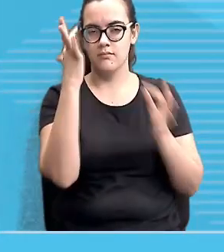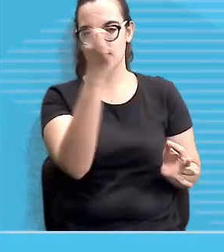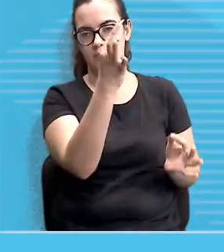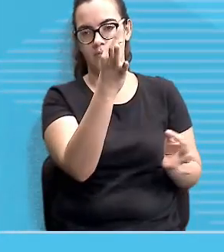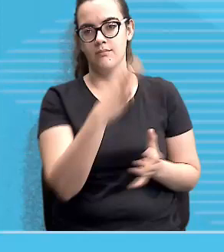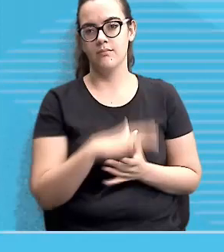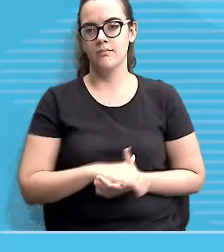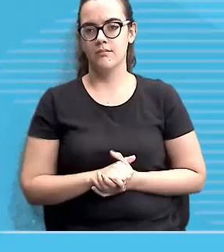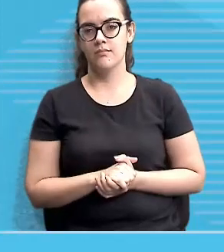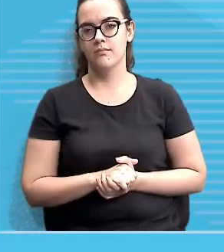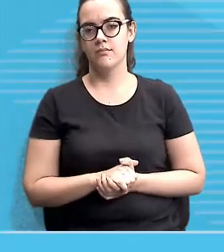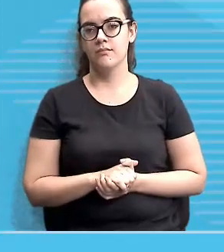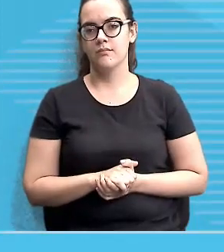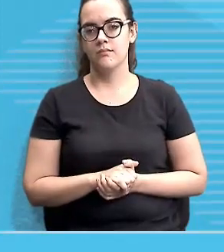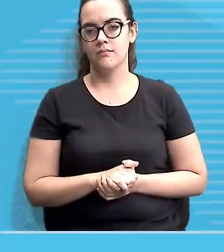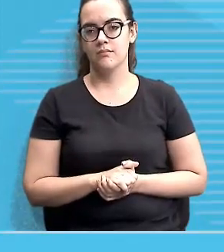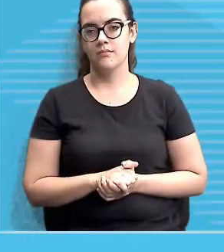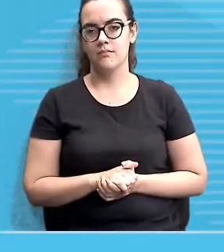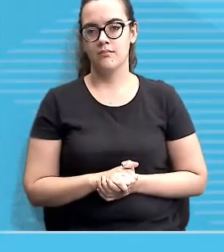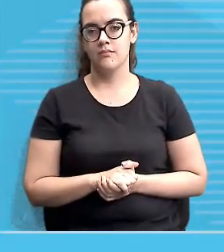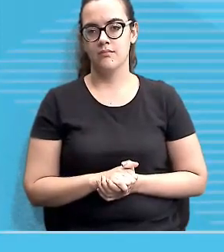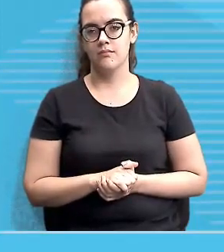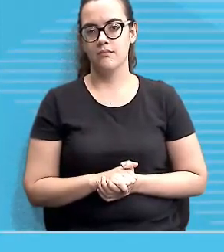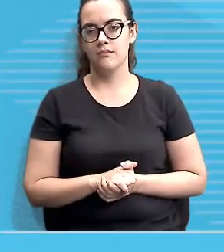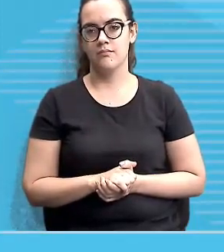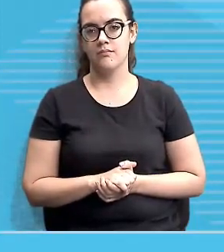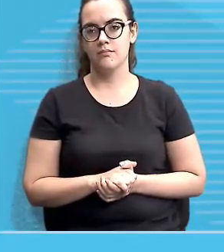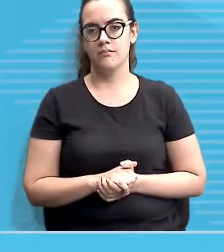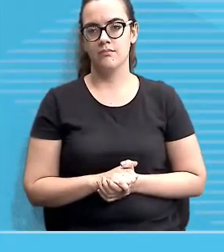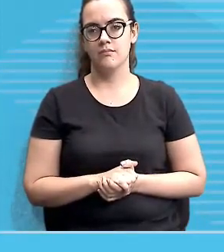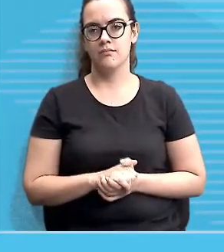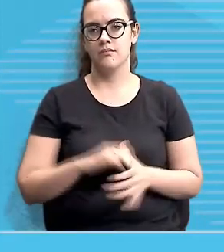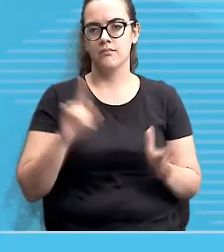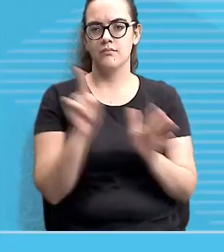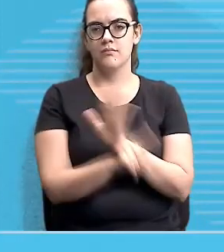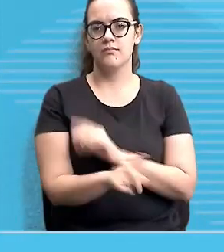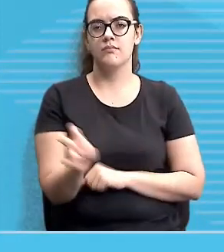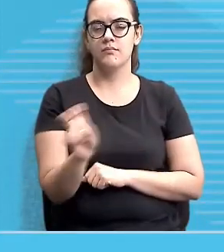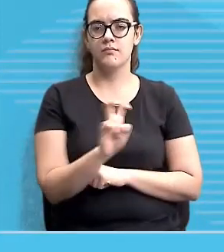E aí a quinta questãozinha